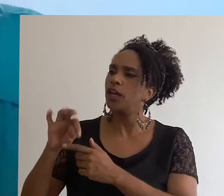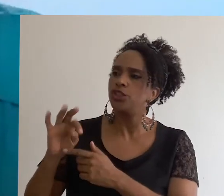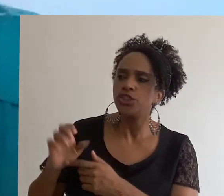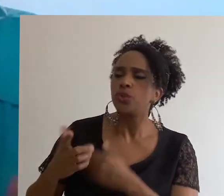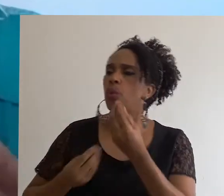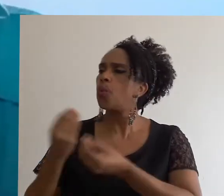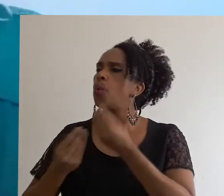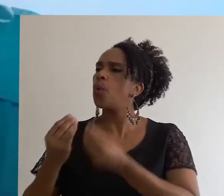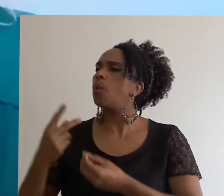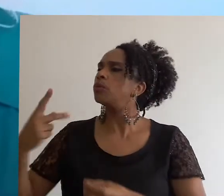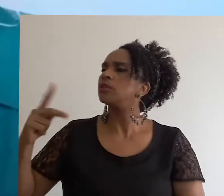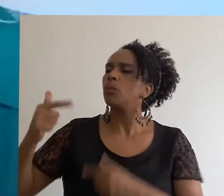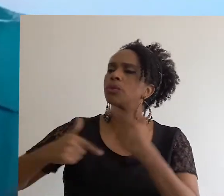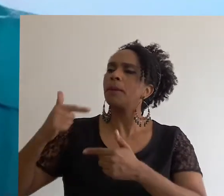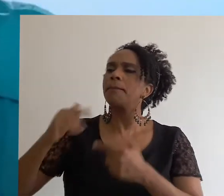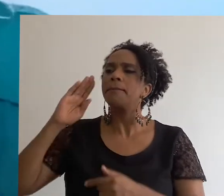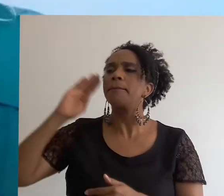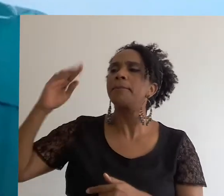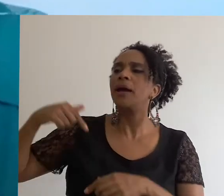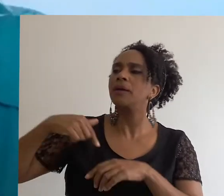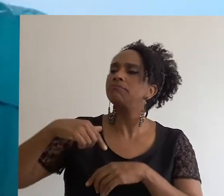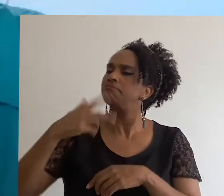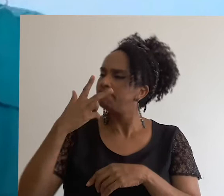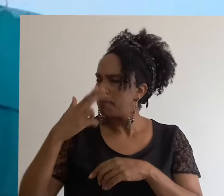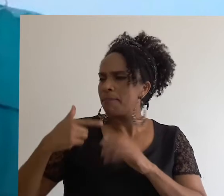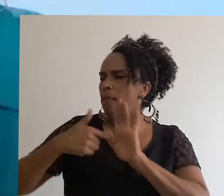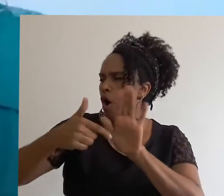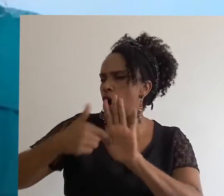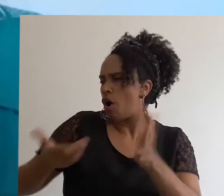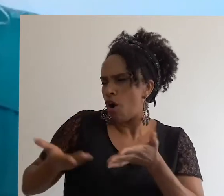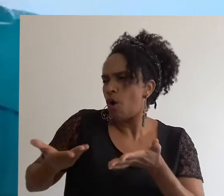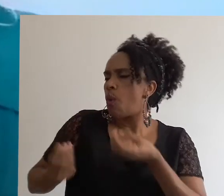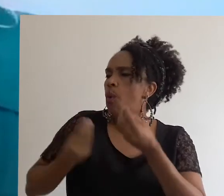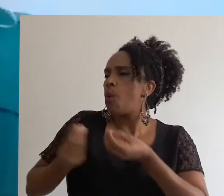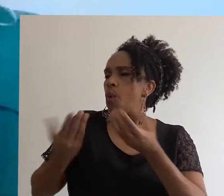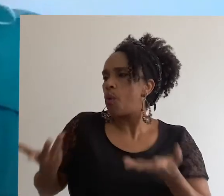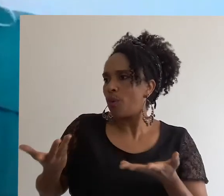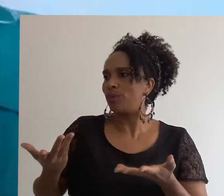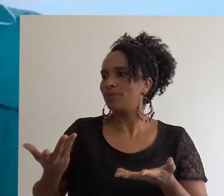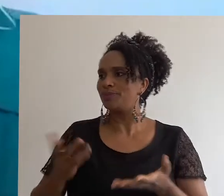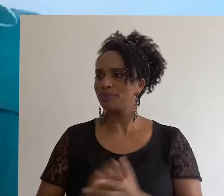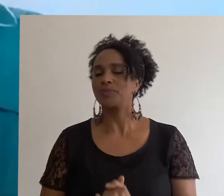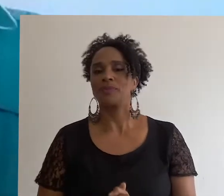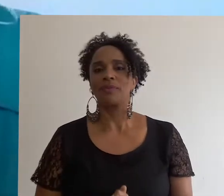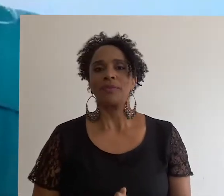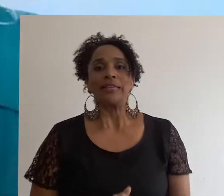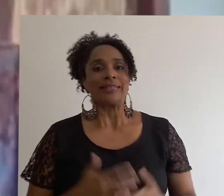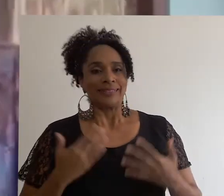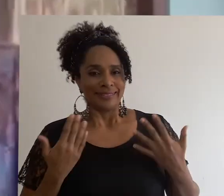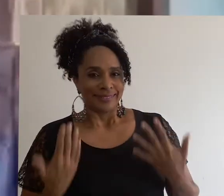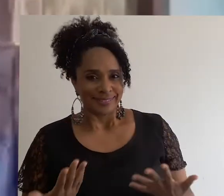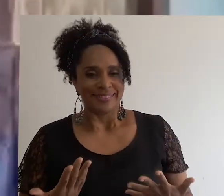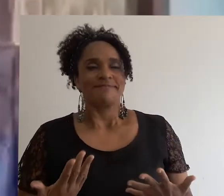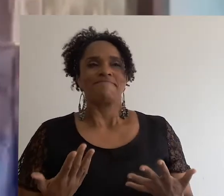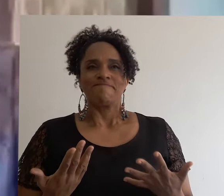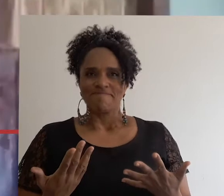Que realizações e articulações principais você destacaria desse balanço do ano de 2020, o primeiro ano da nova gestão do IFBA?